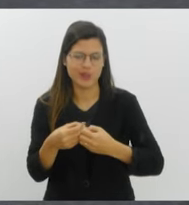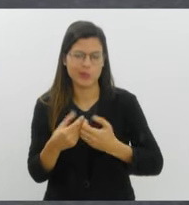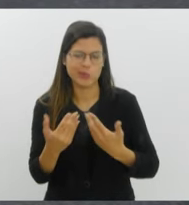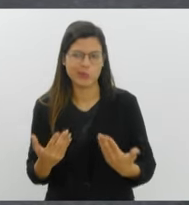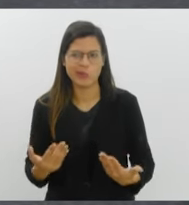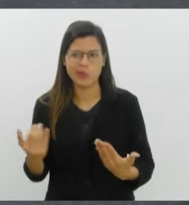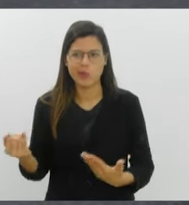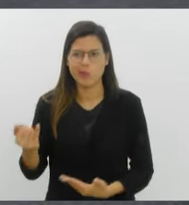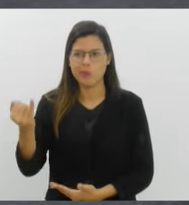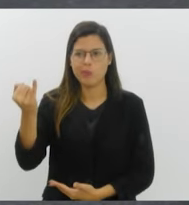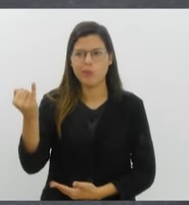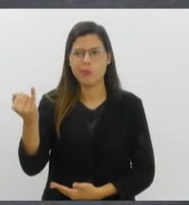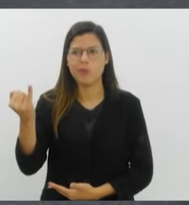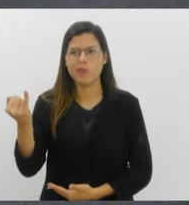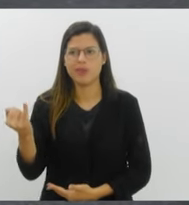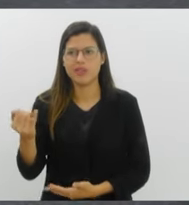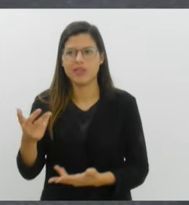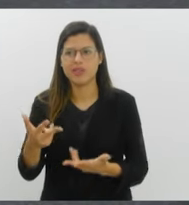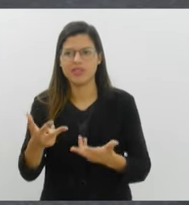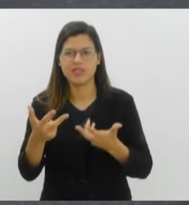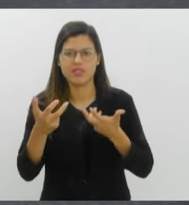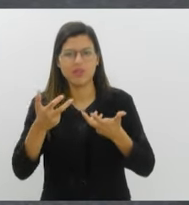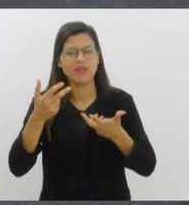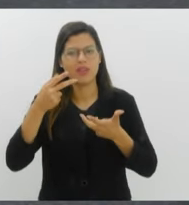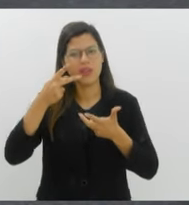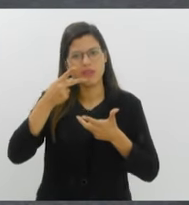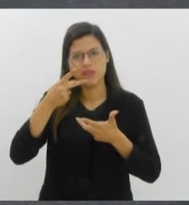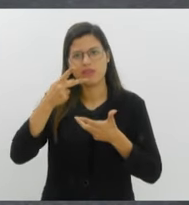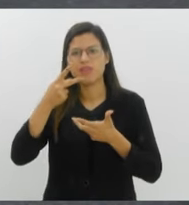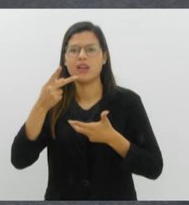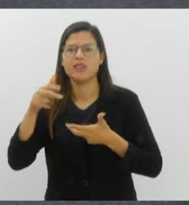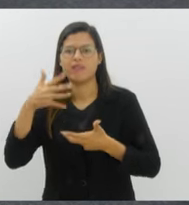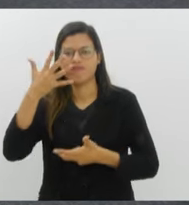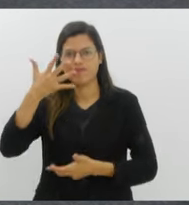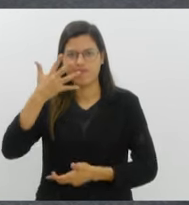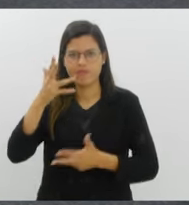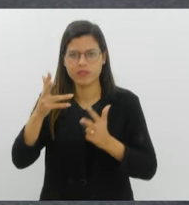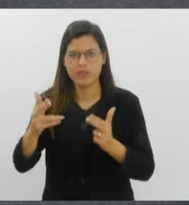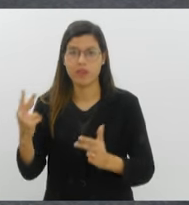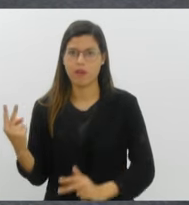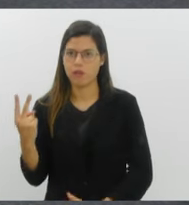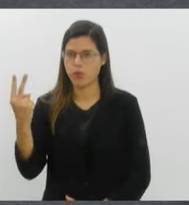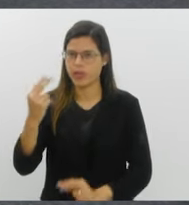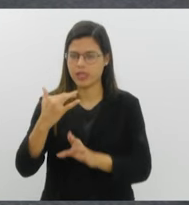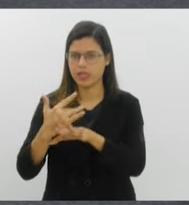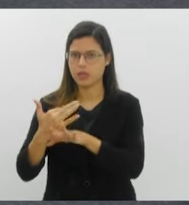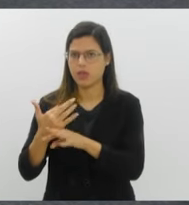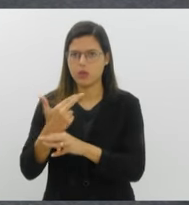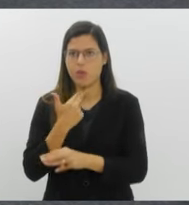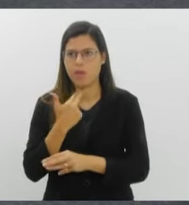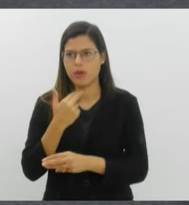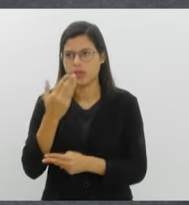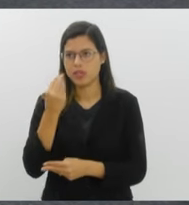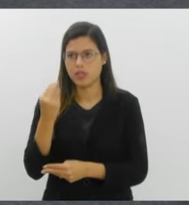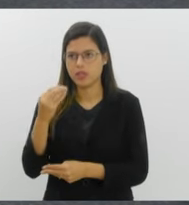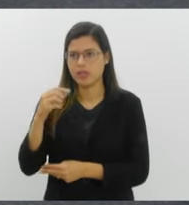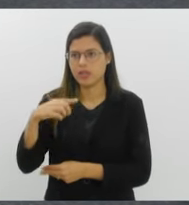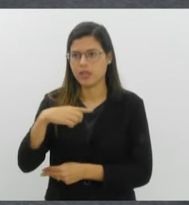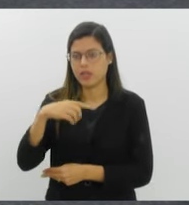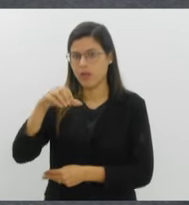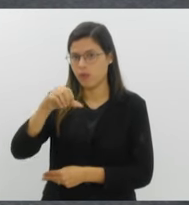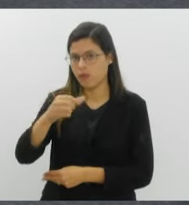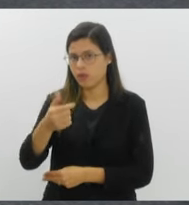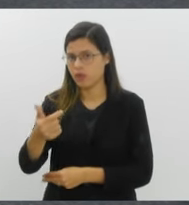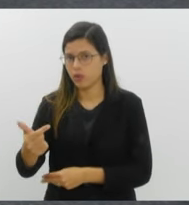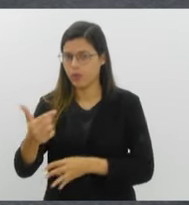é muito importante ver uma fala como a sua que valoriza as cidades. A gente não pode esquecer que o Estado do Rio de Janeiro é composto por 92